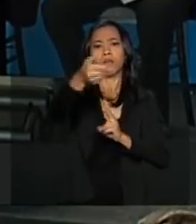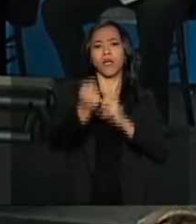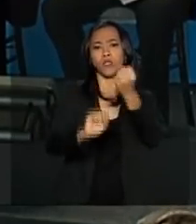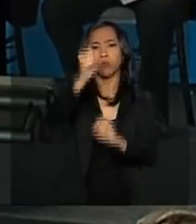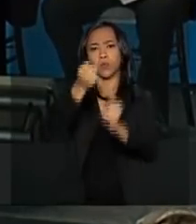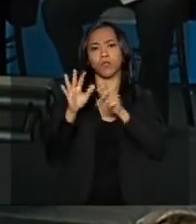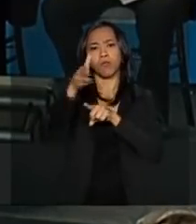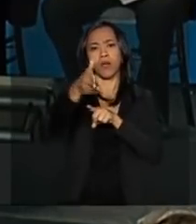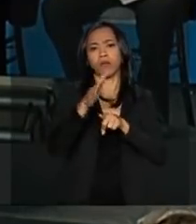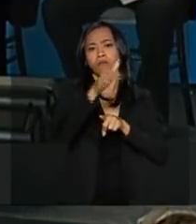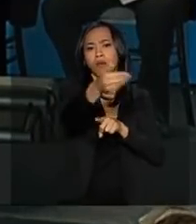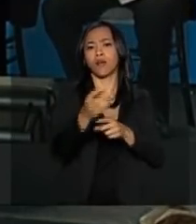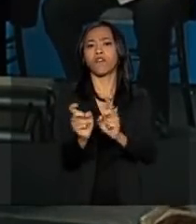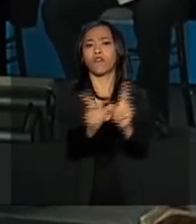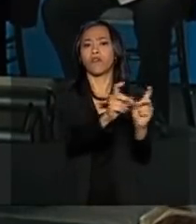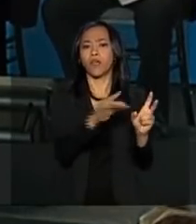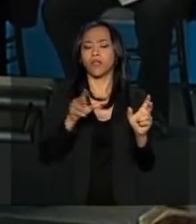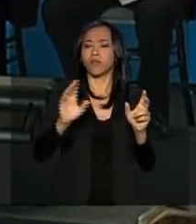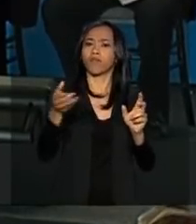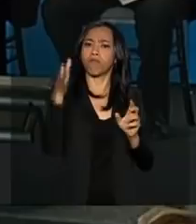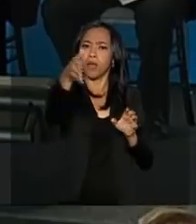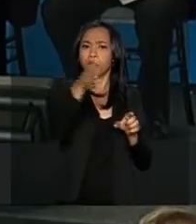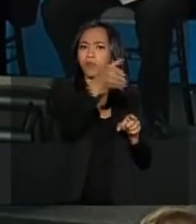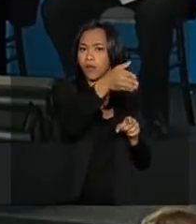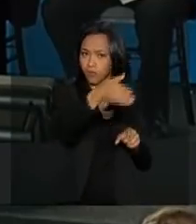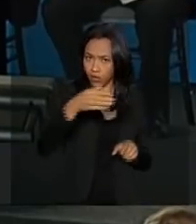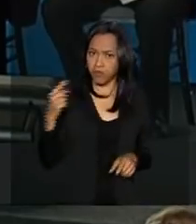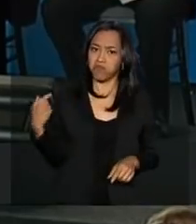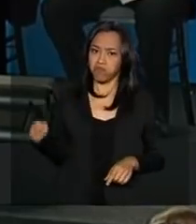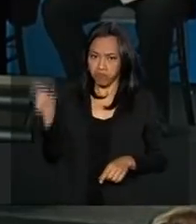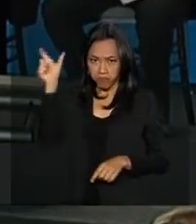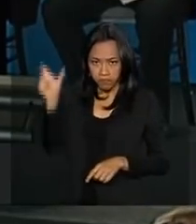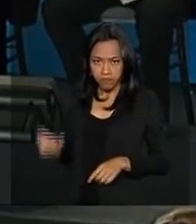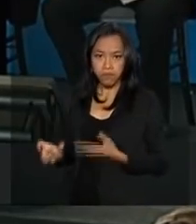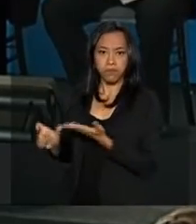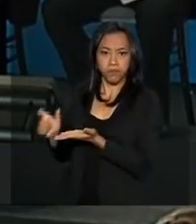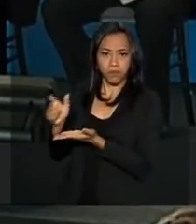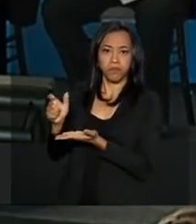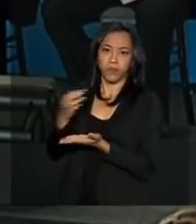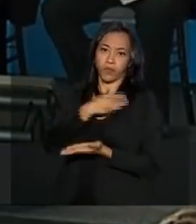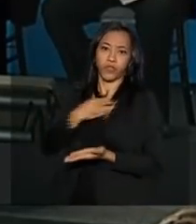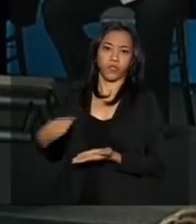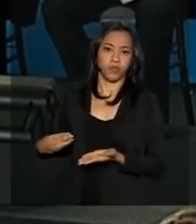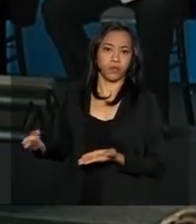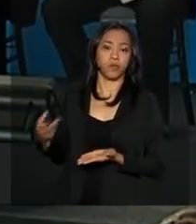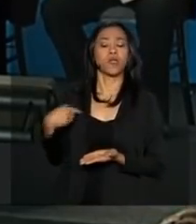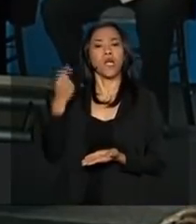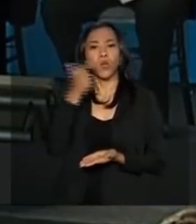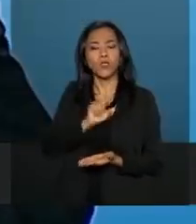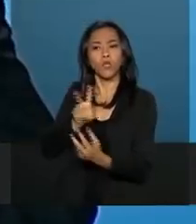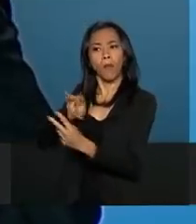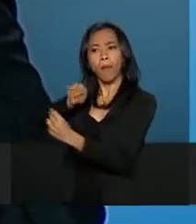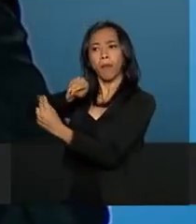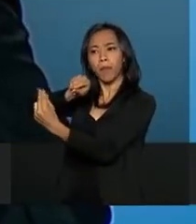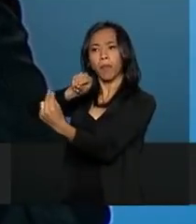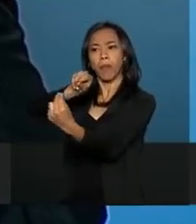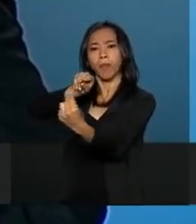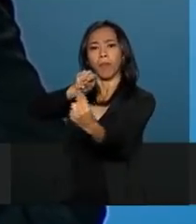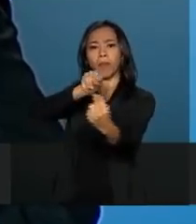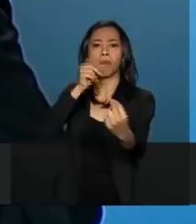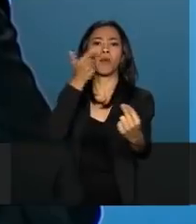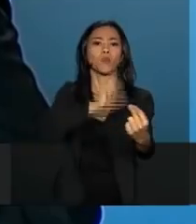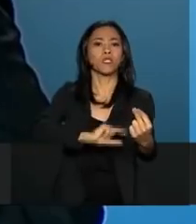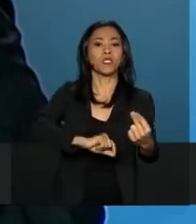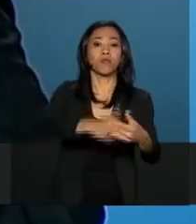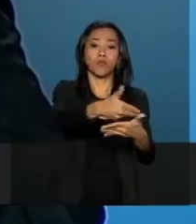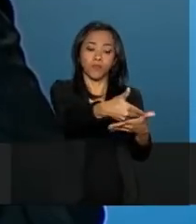serviços, federações de comércio, e em face desse diálogo é que fizemos um grande acordo que